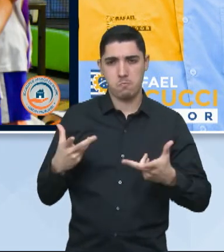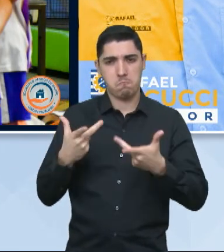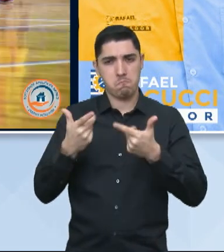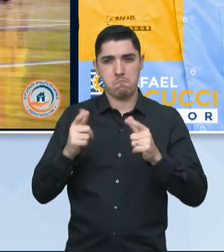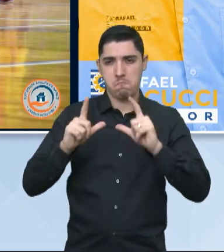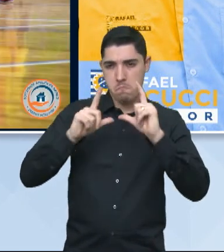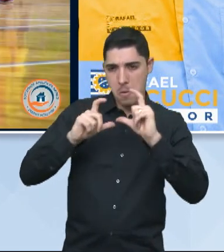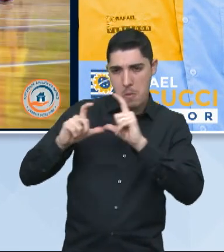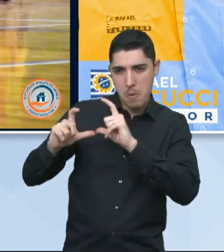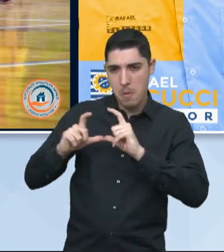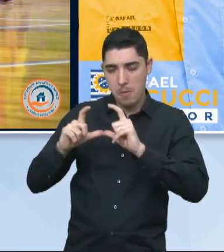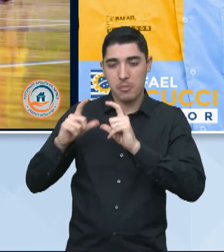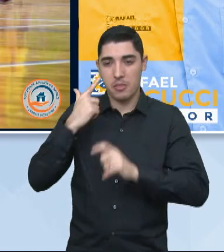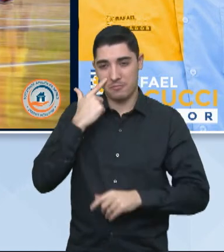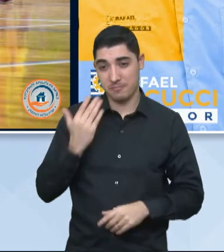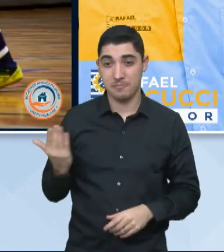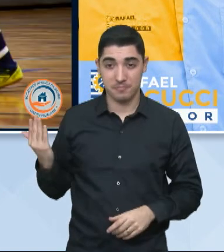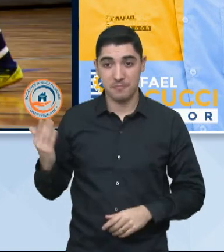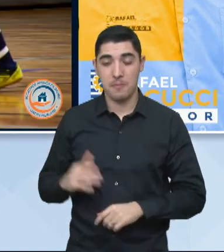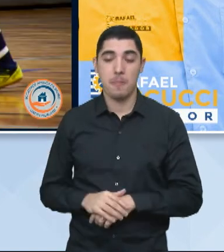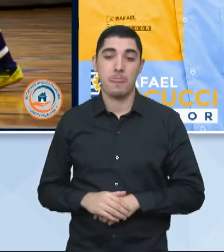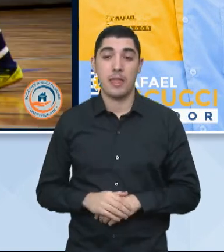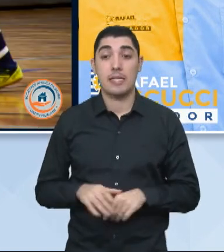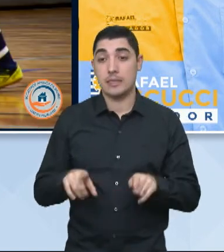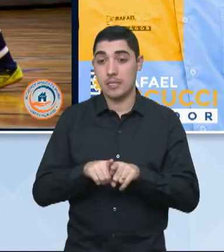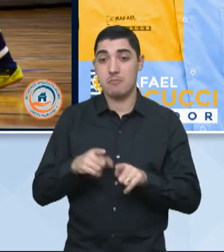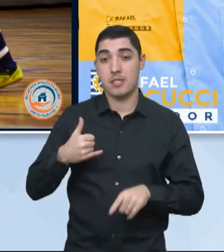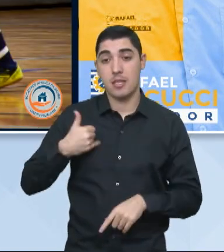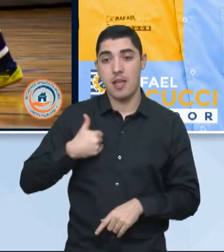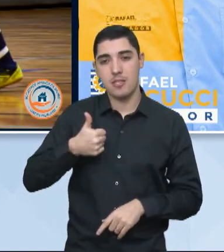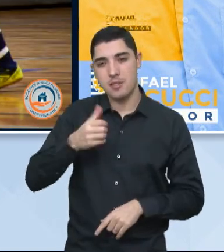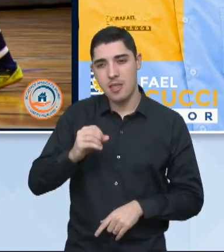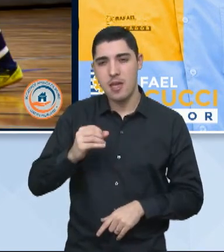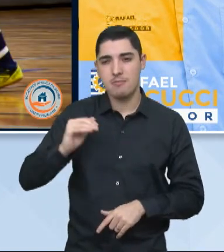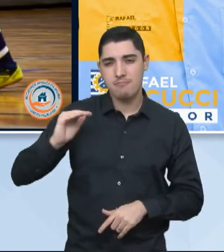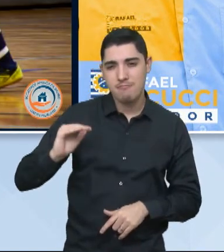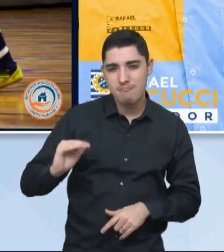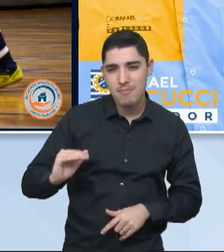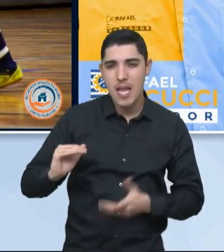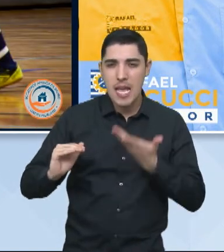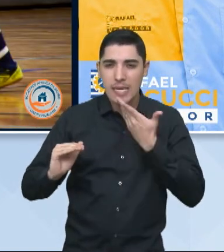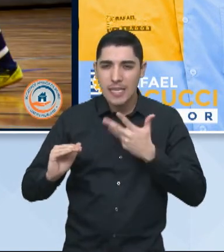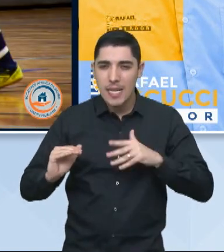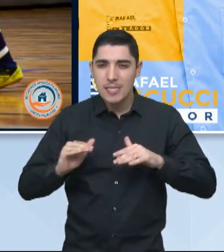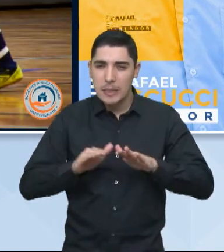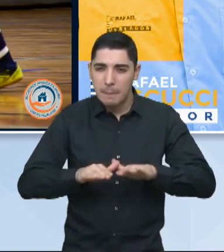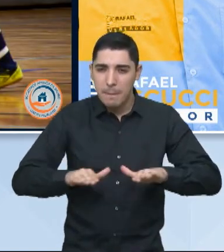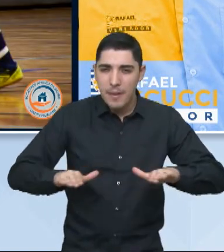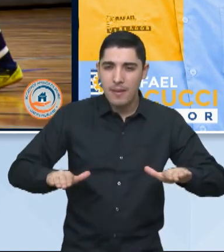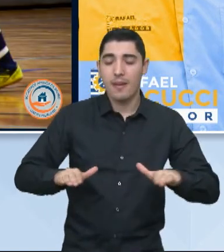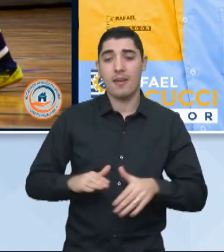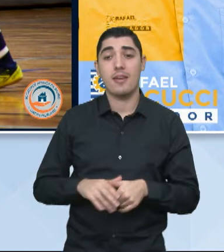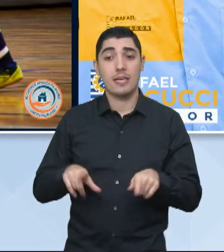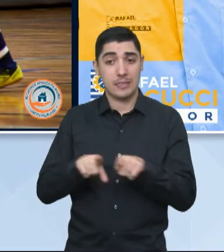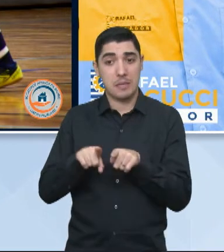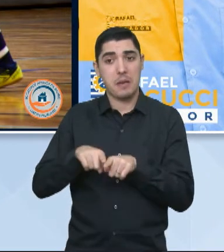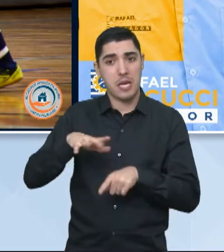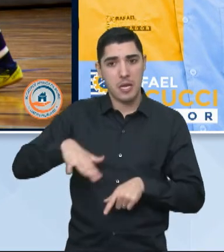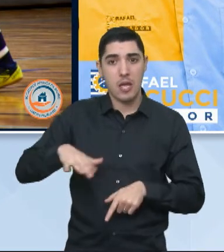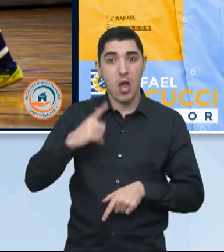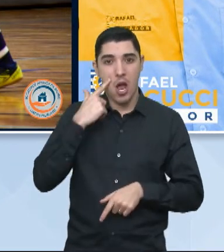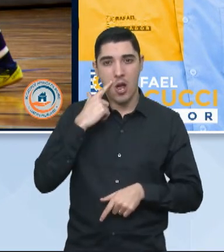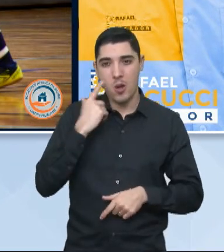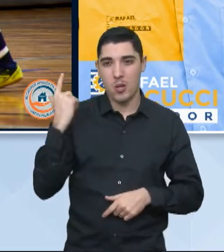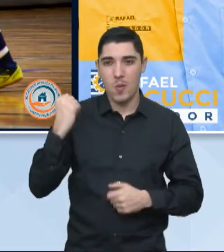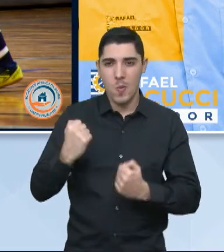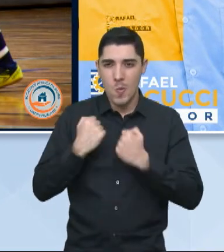lá da nossa criançada. E o Sub-10, né, a criançadinha pequenininha lá que também jogaram bola. Nosso goleiro da Sabima